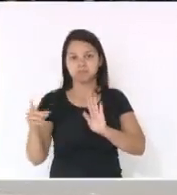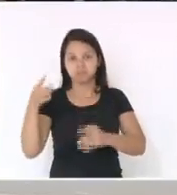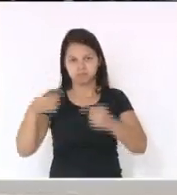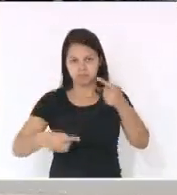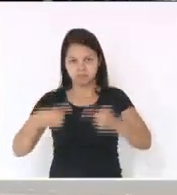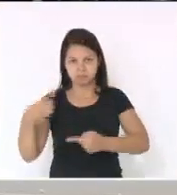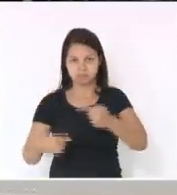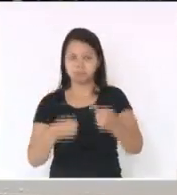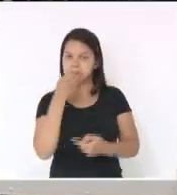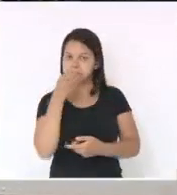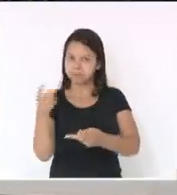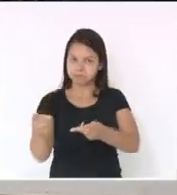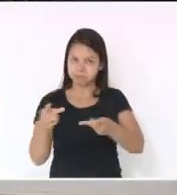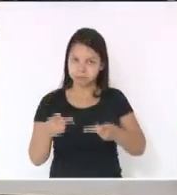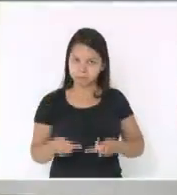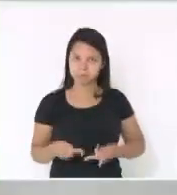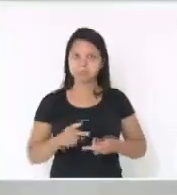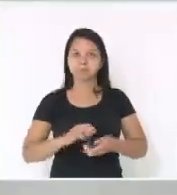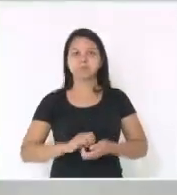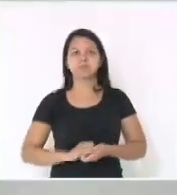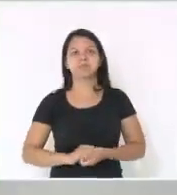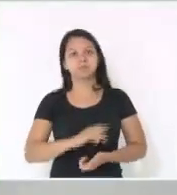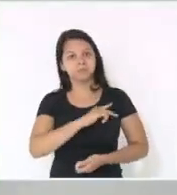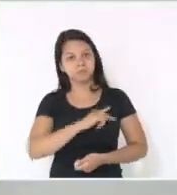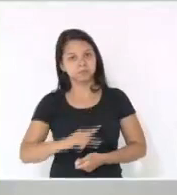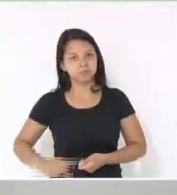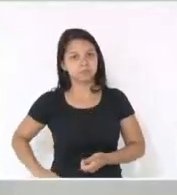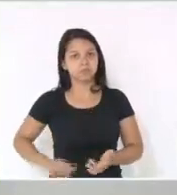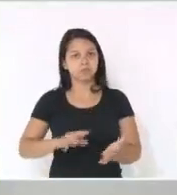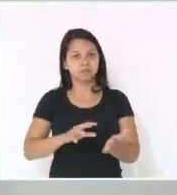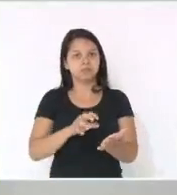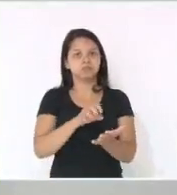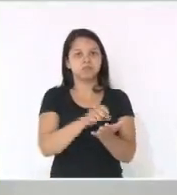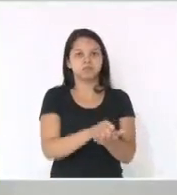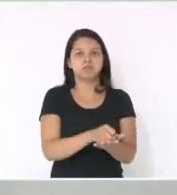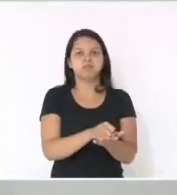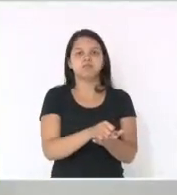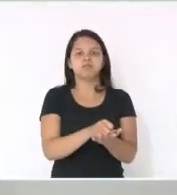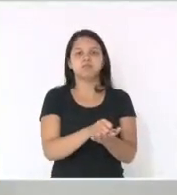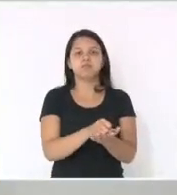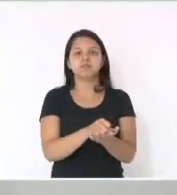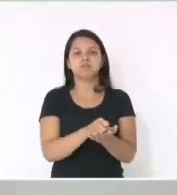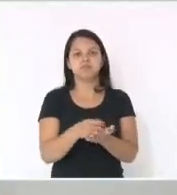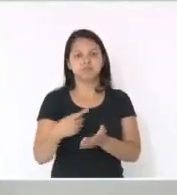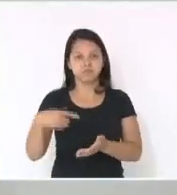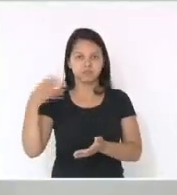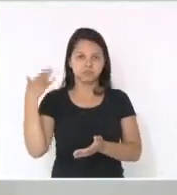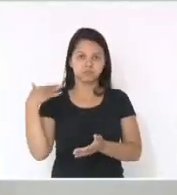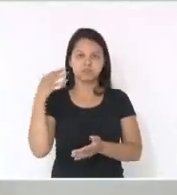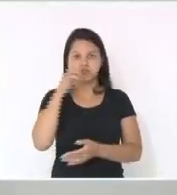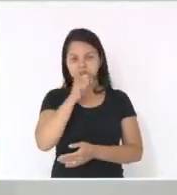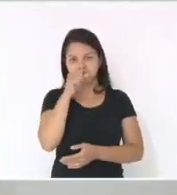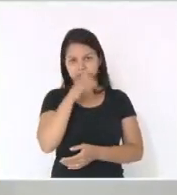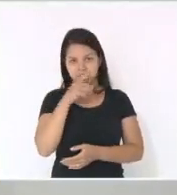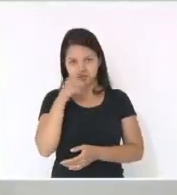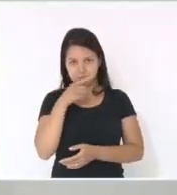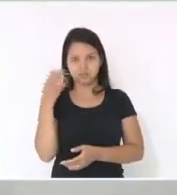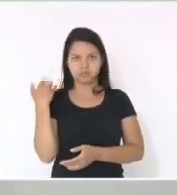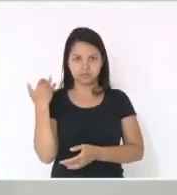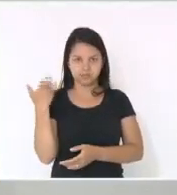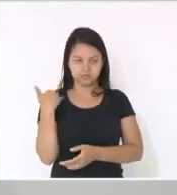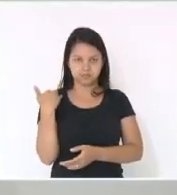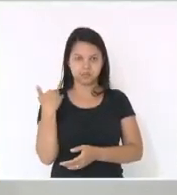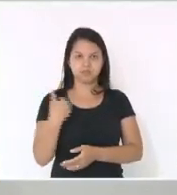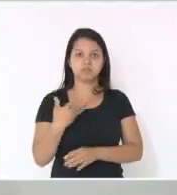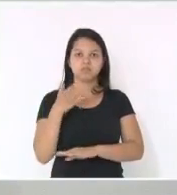bem-vindos. Eu queria, senhor presidente, registrar que, nesse final de semana, estivemos em